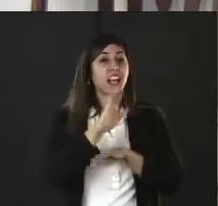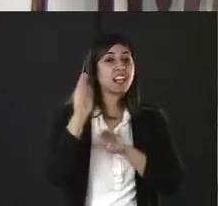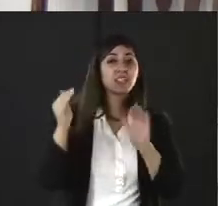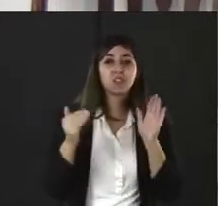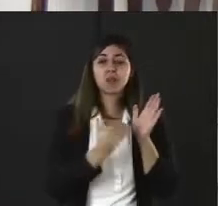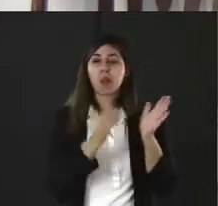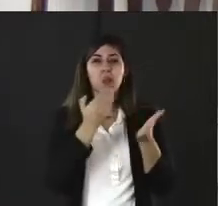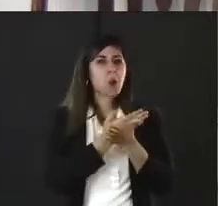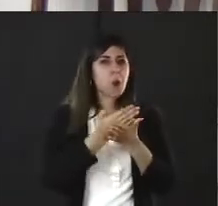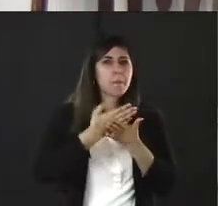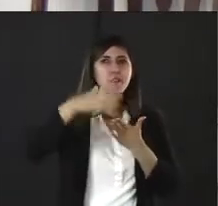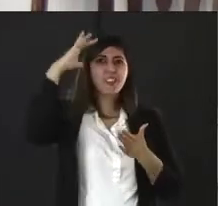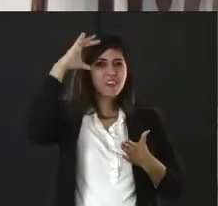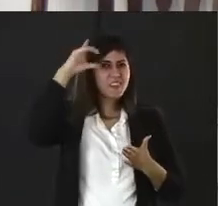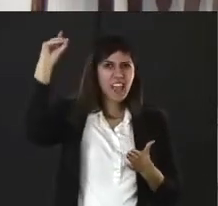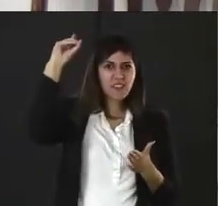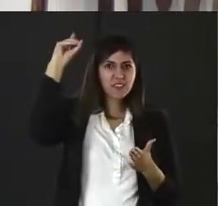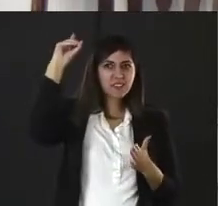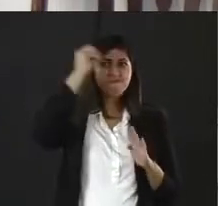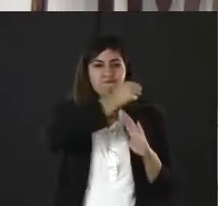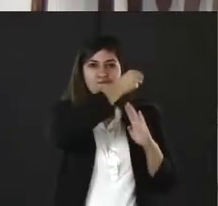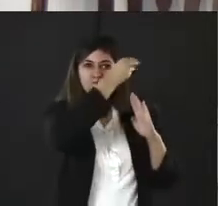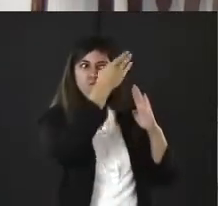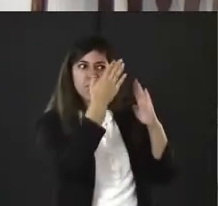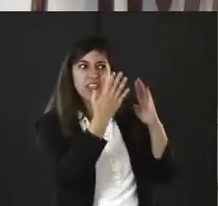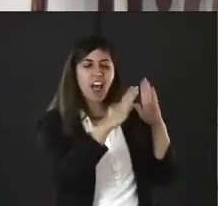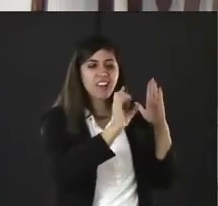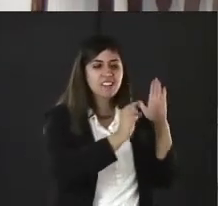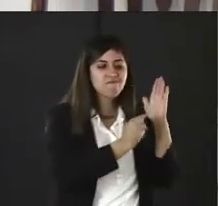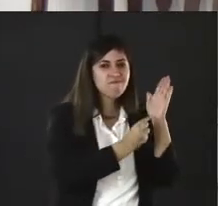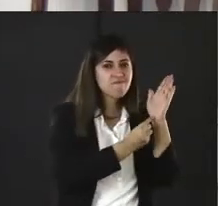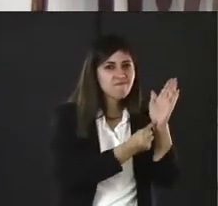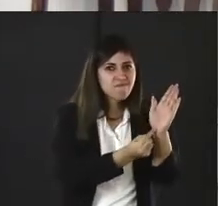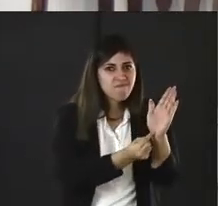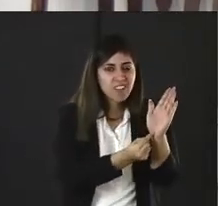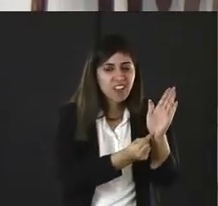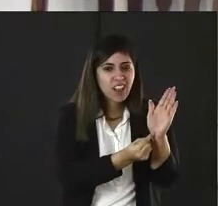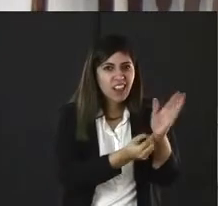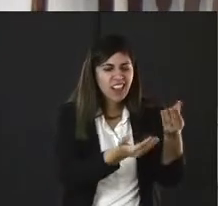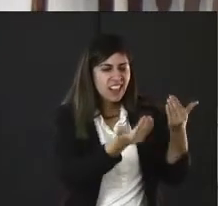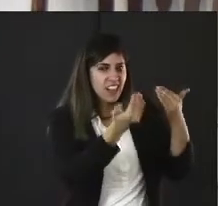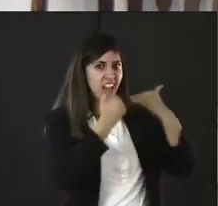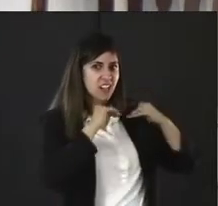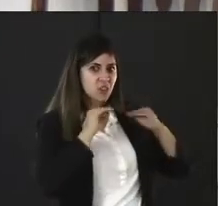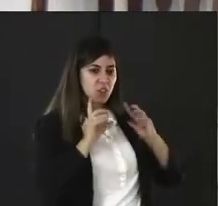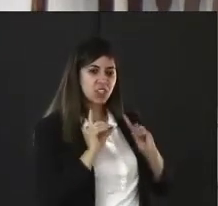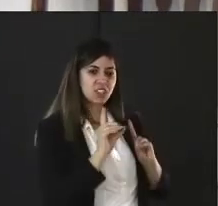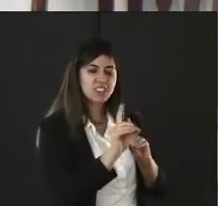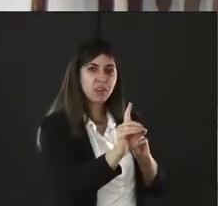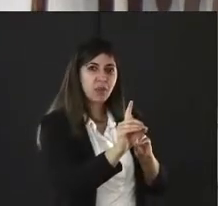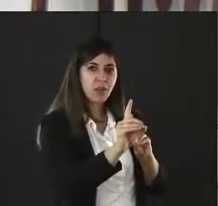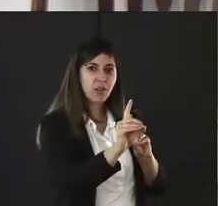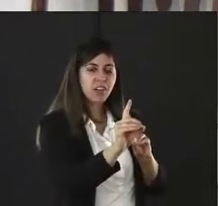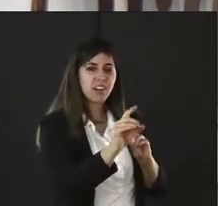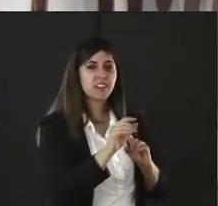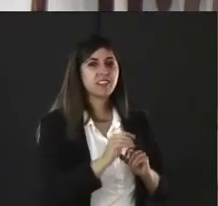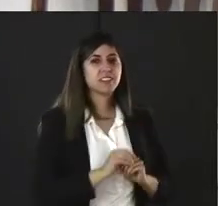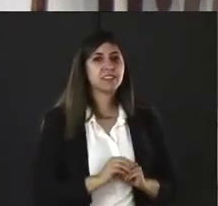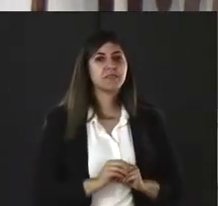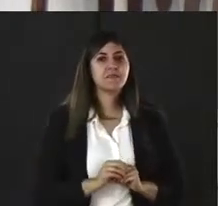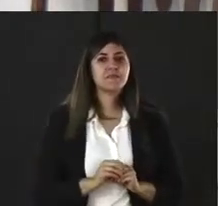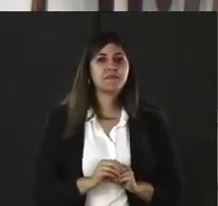de origem divina produziu nos discípulos fé